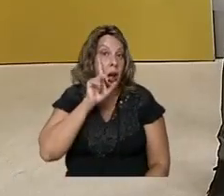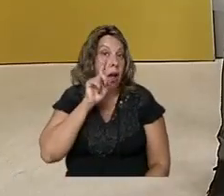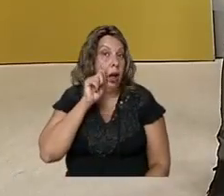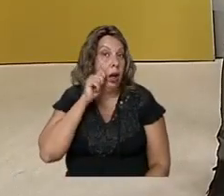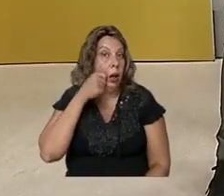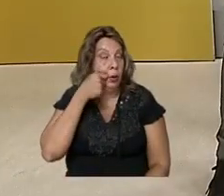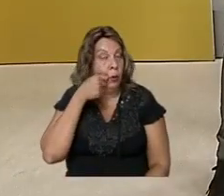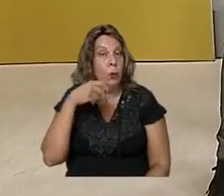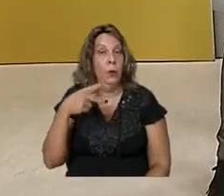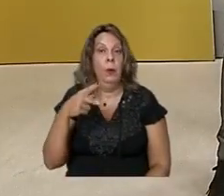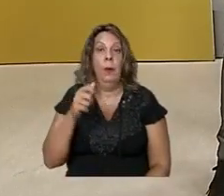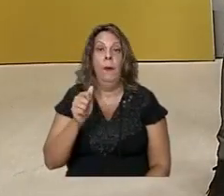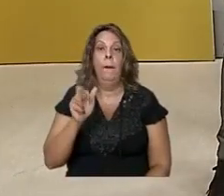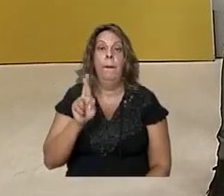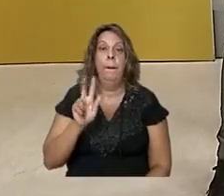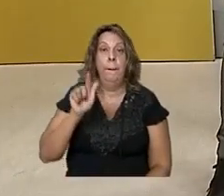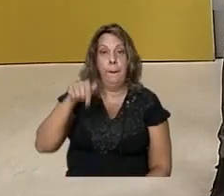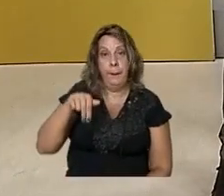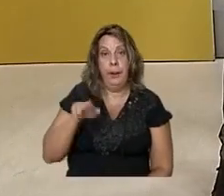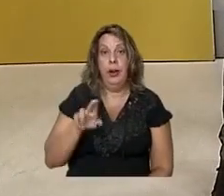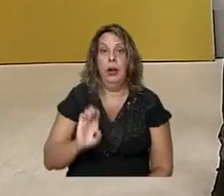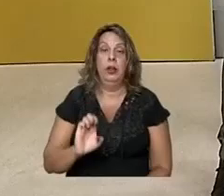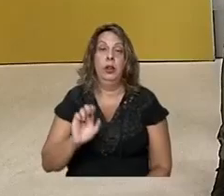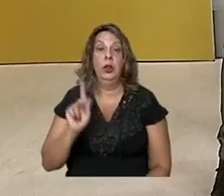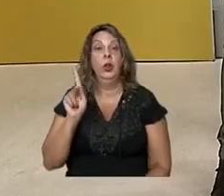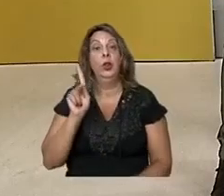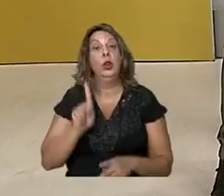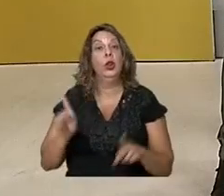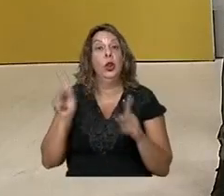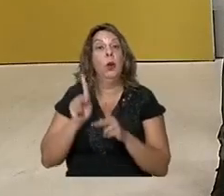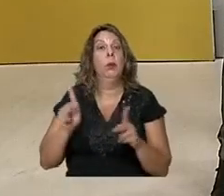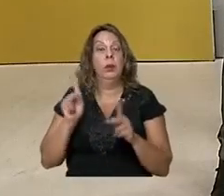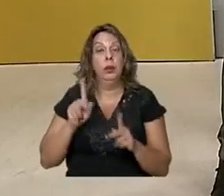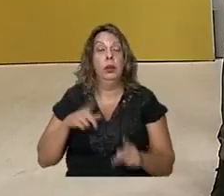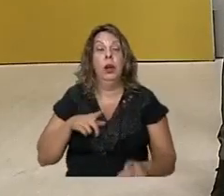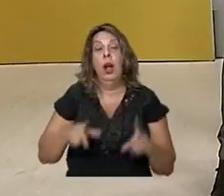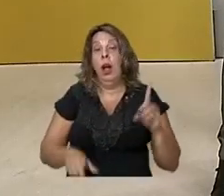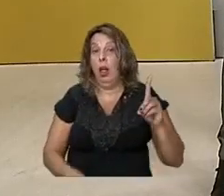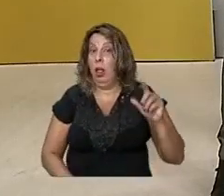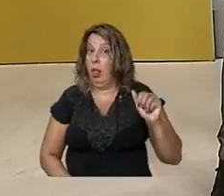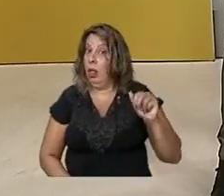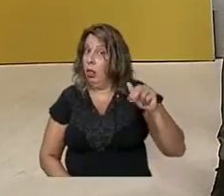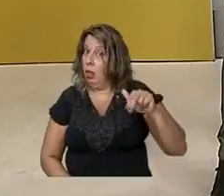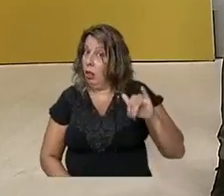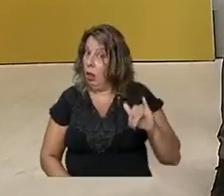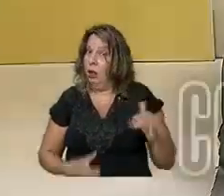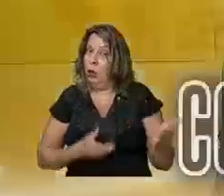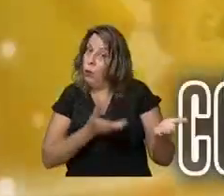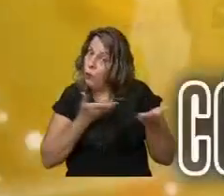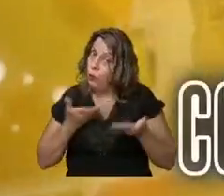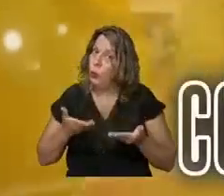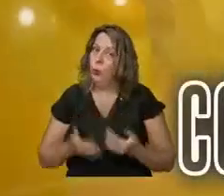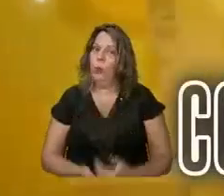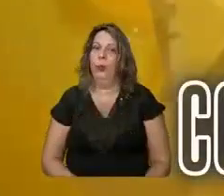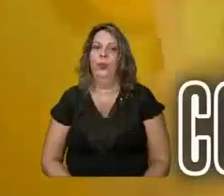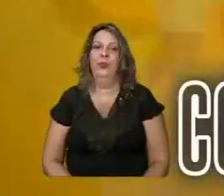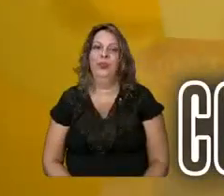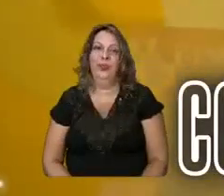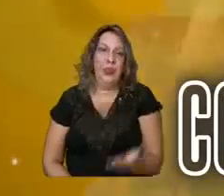Isso mesmo, a promotora pé quente lá foi a Dani e ela deixou um convite super especial pra você aí de casa. Vamos ver.